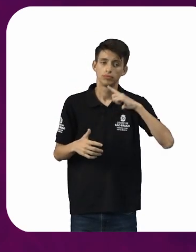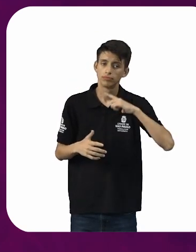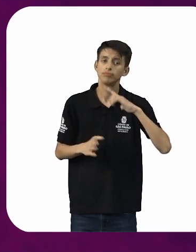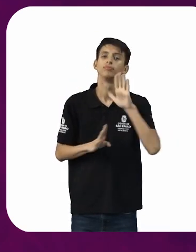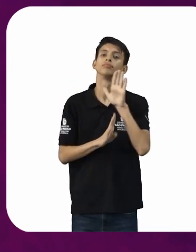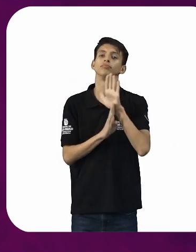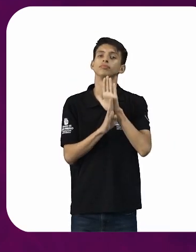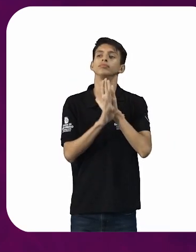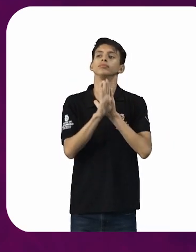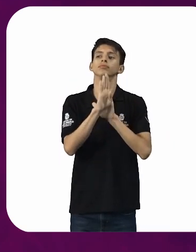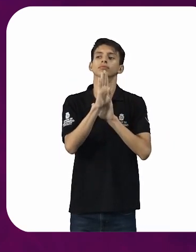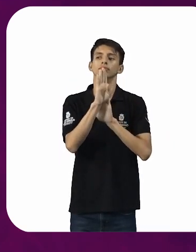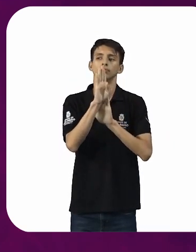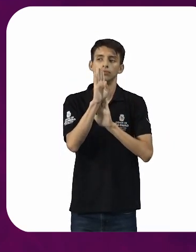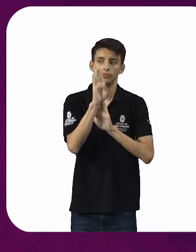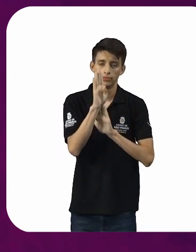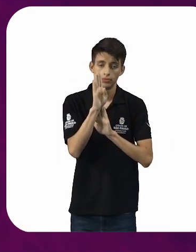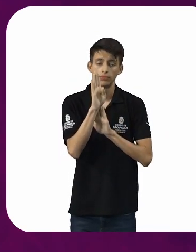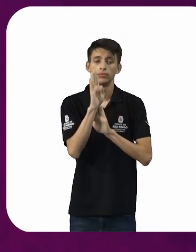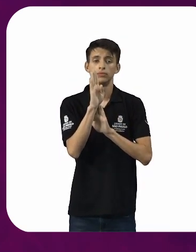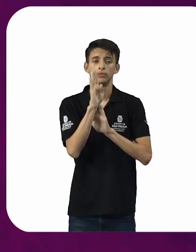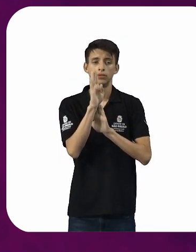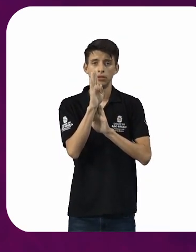quando isso, né, deixa de ser